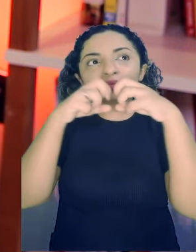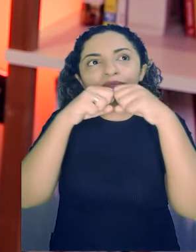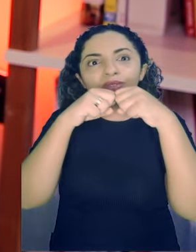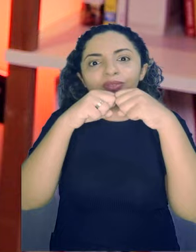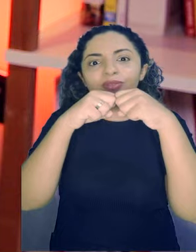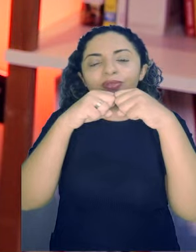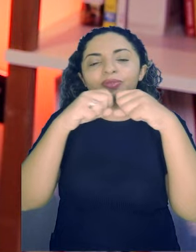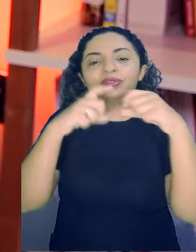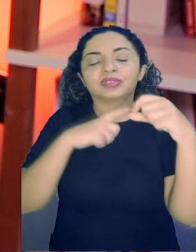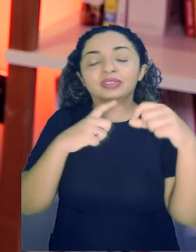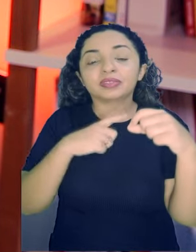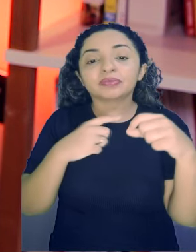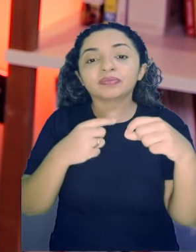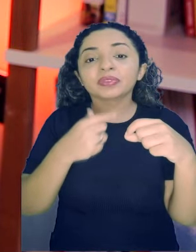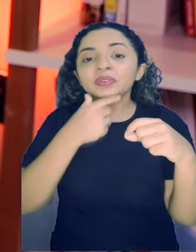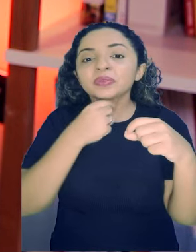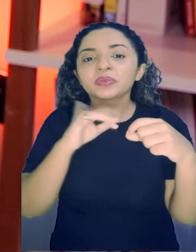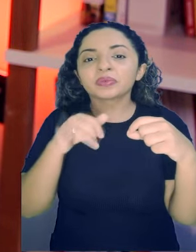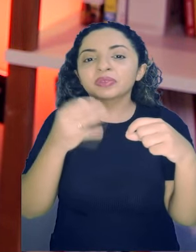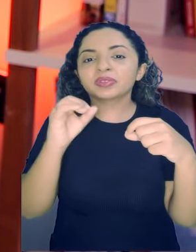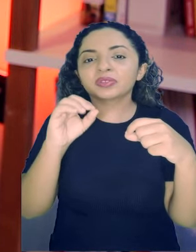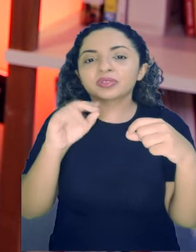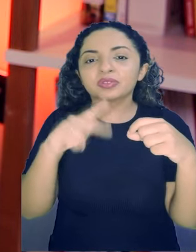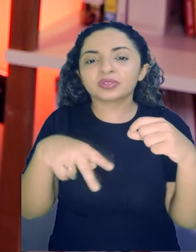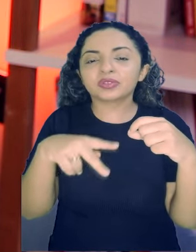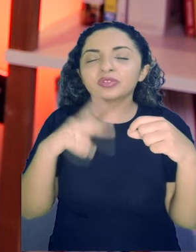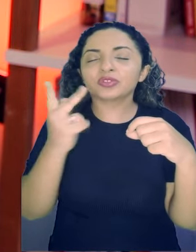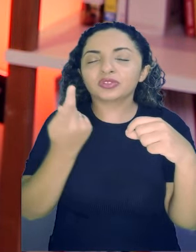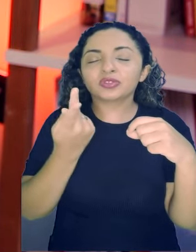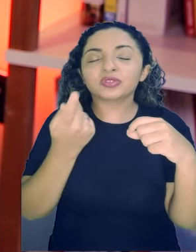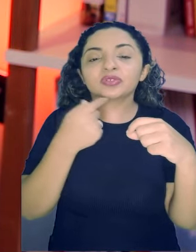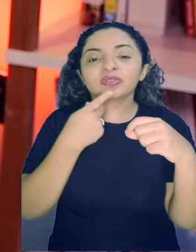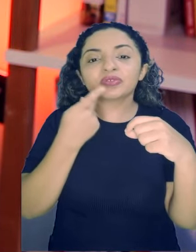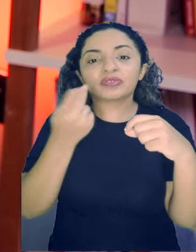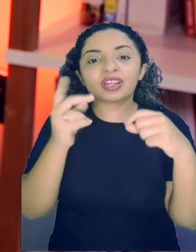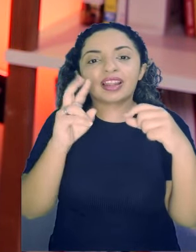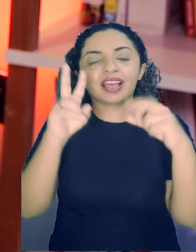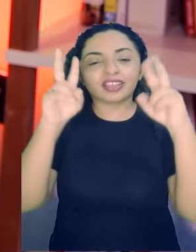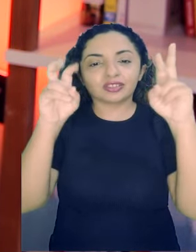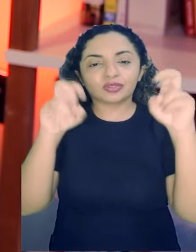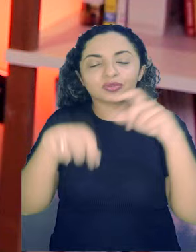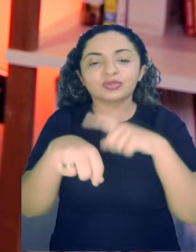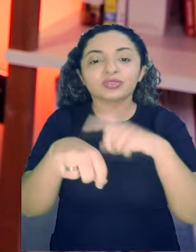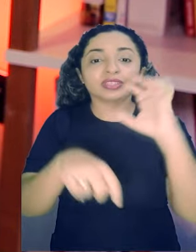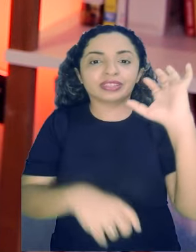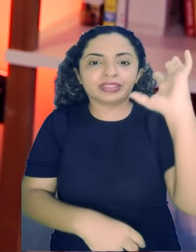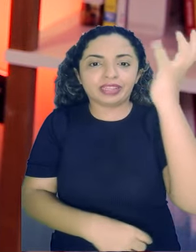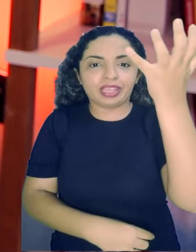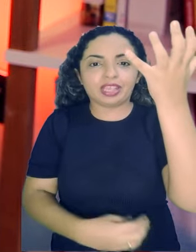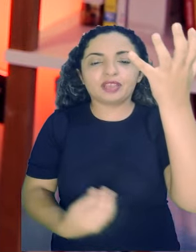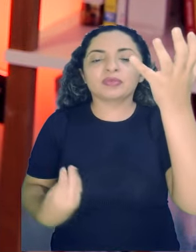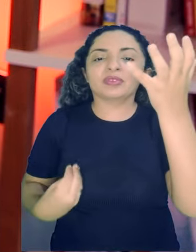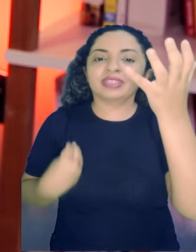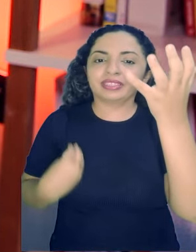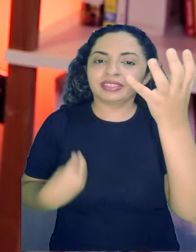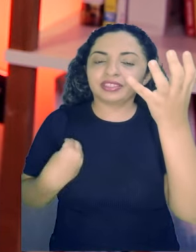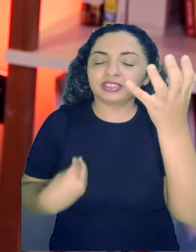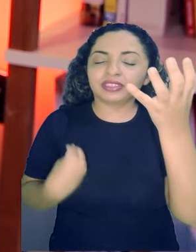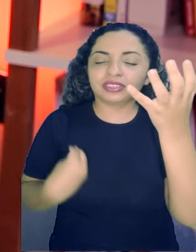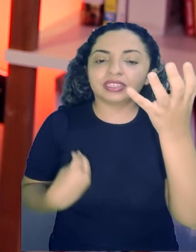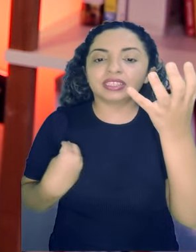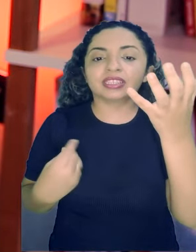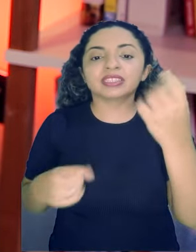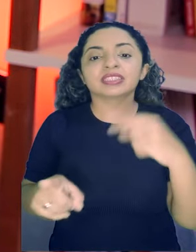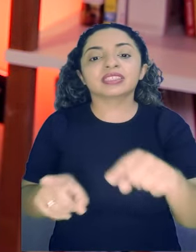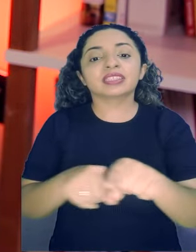e que o John Foster faz questão de filosofar as questões da temporalidade, da existência e, por